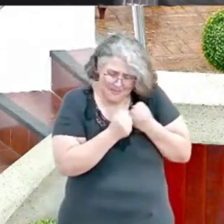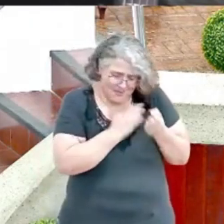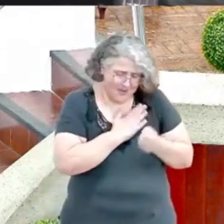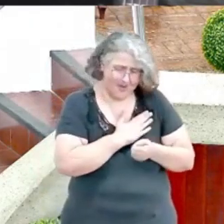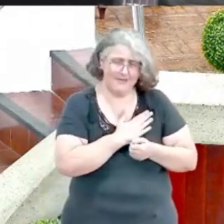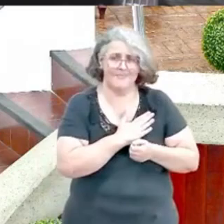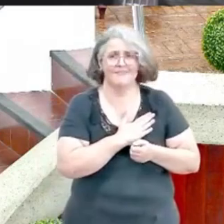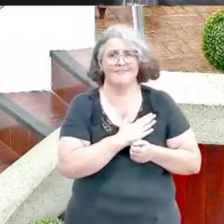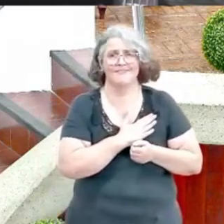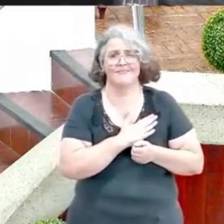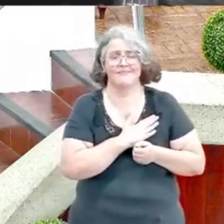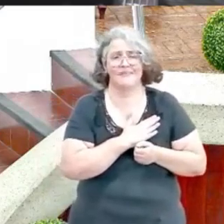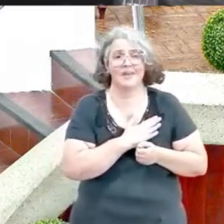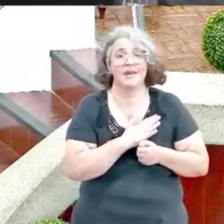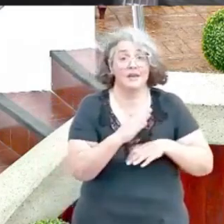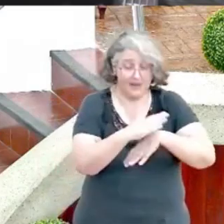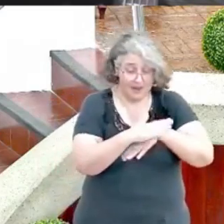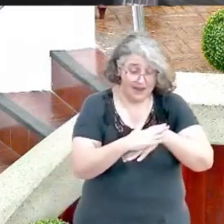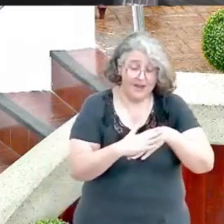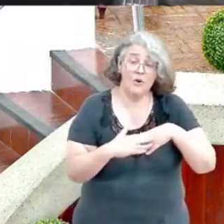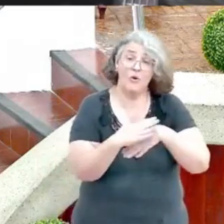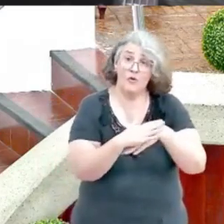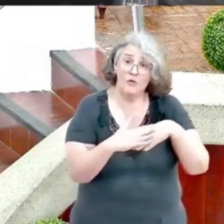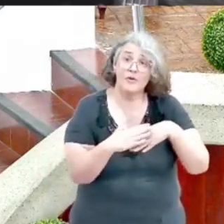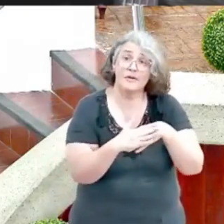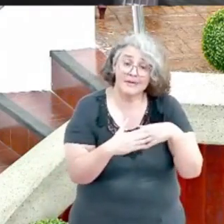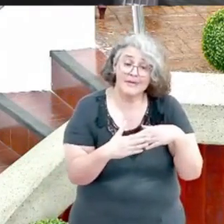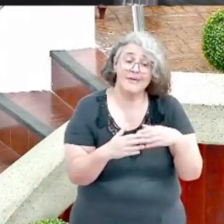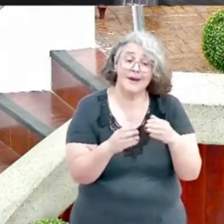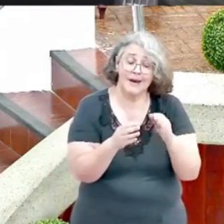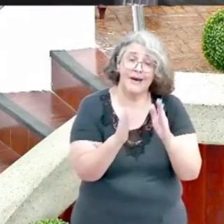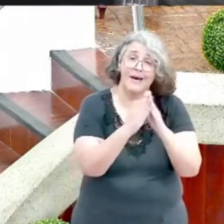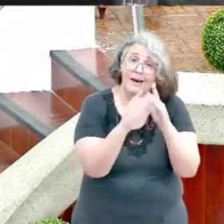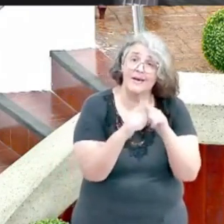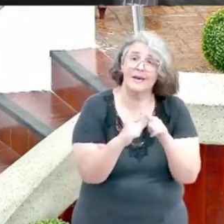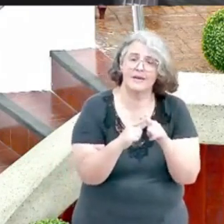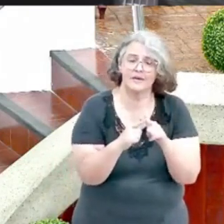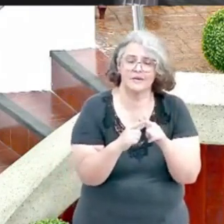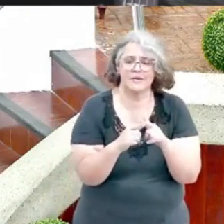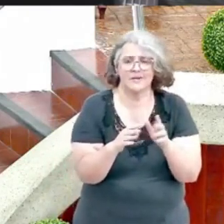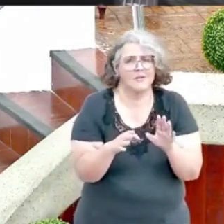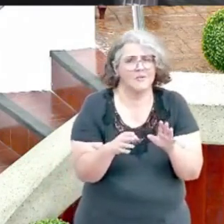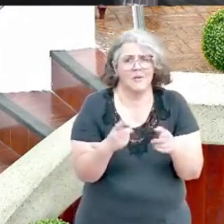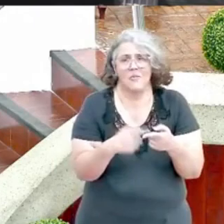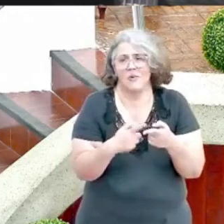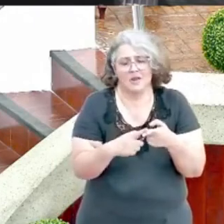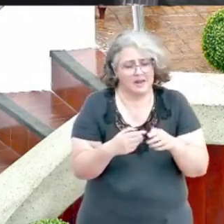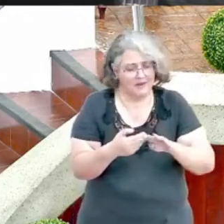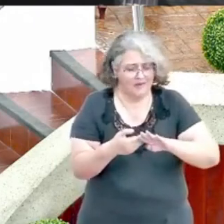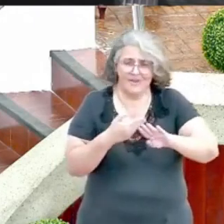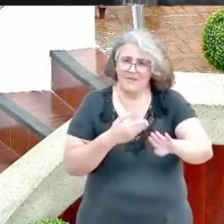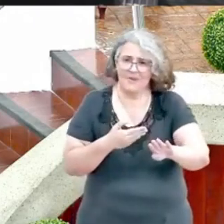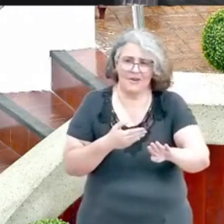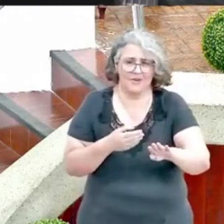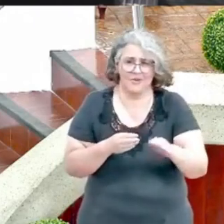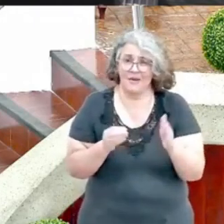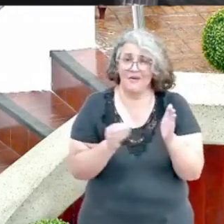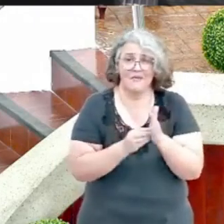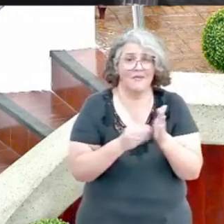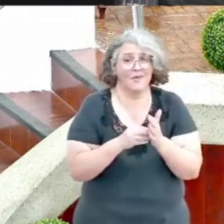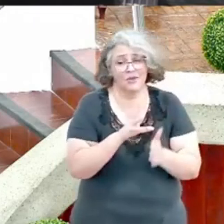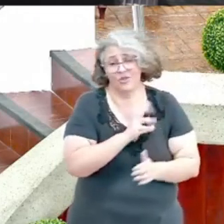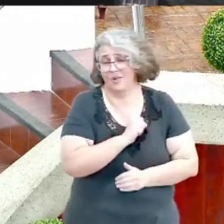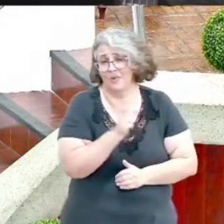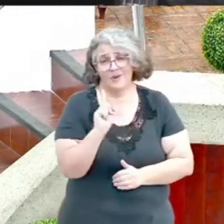igreja, dizendo que o fato de eles estarem separados não se deve a uma falta de amor do apóstolo.